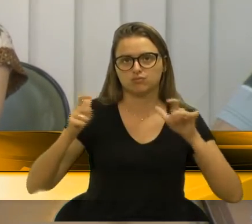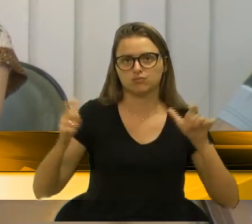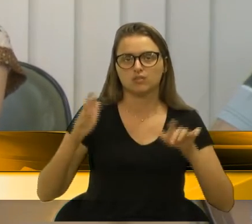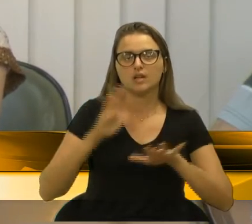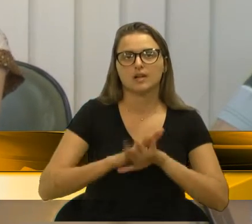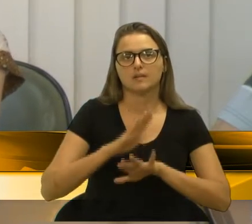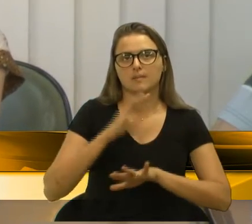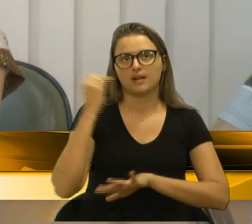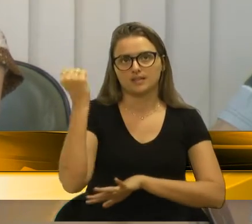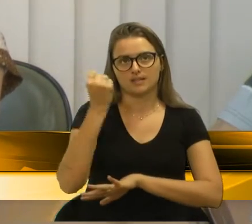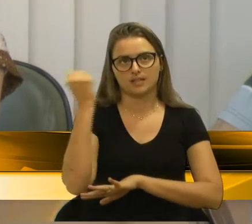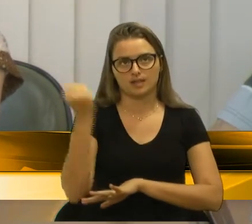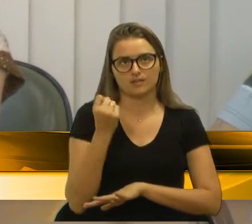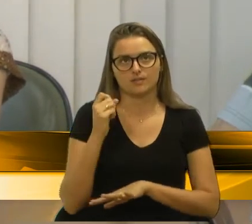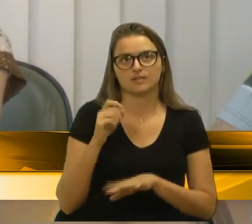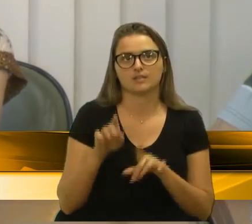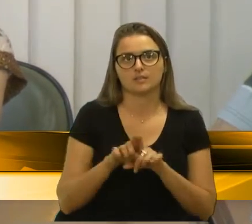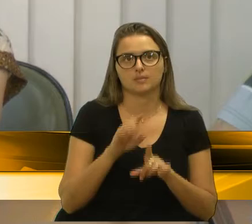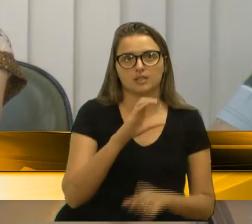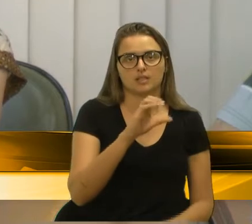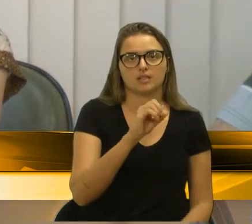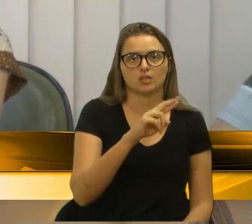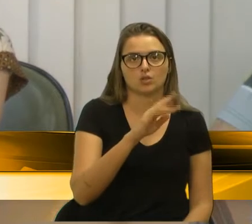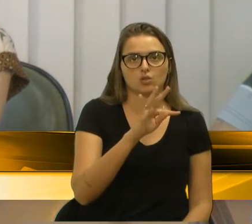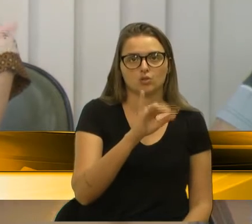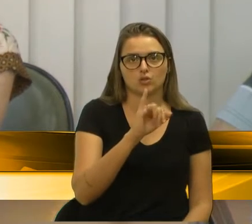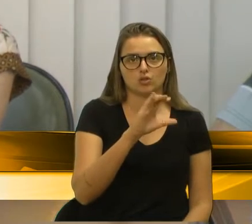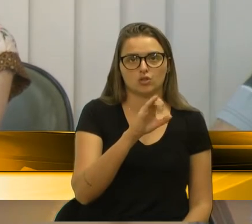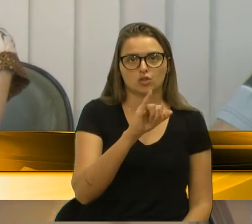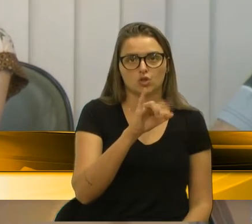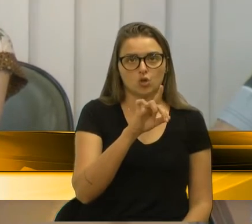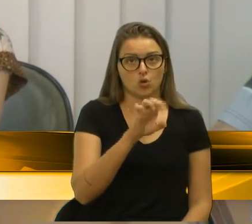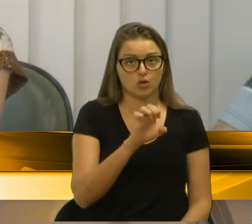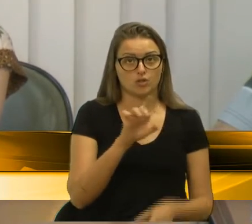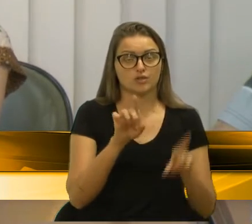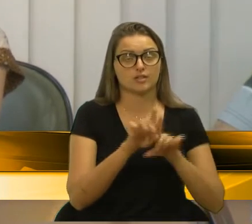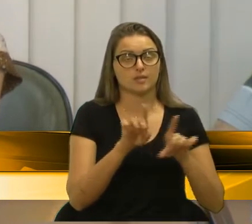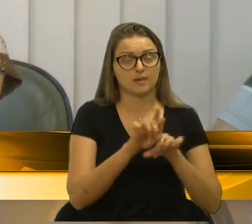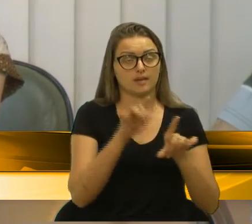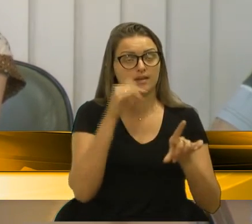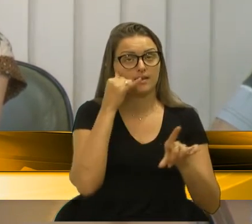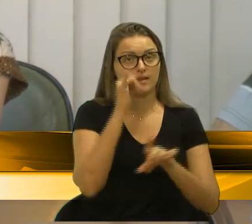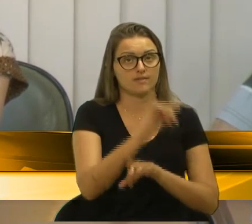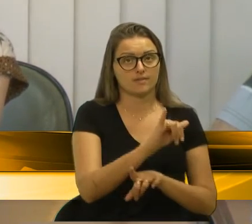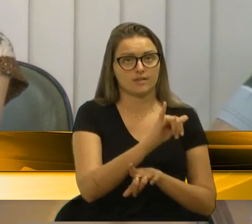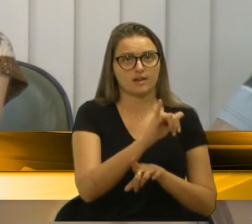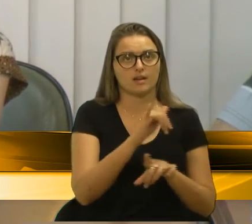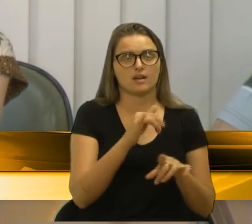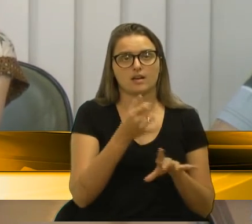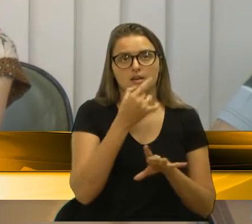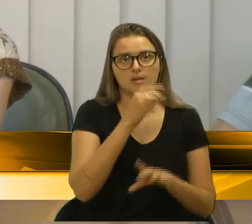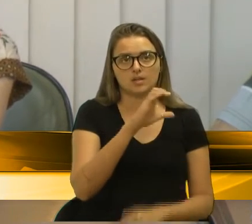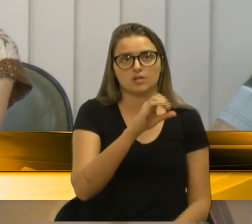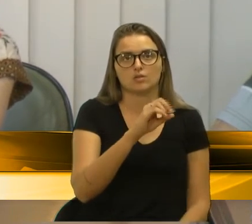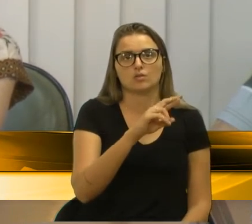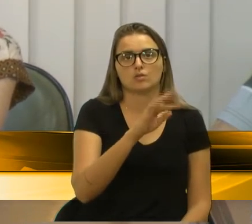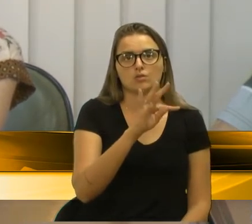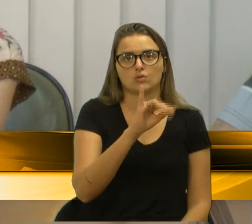gravidade. E, da mesma forma, o corticoide também. Então, a gente tem orientado isso também para a rede pública com